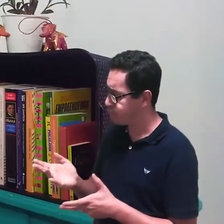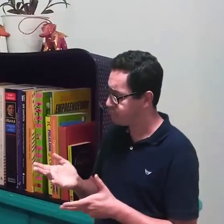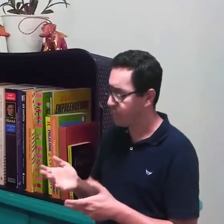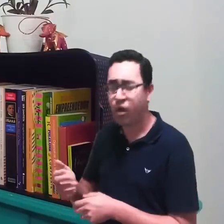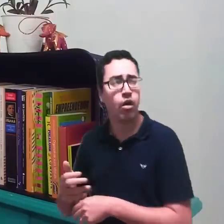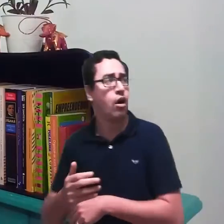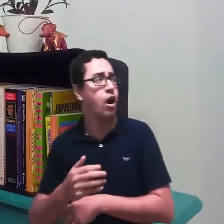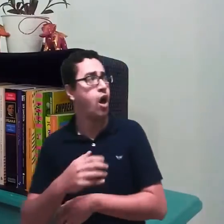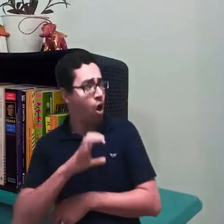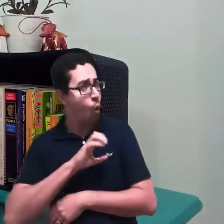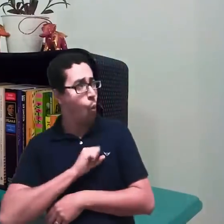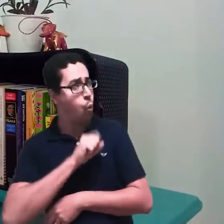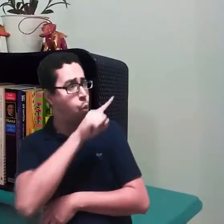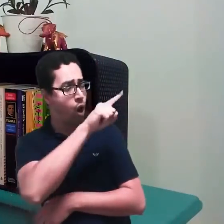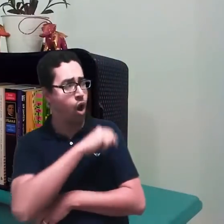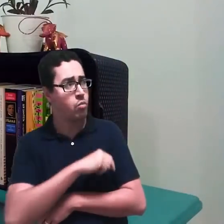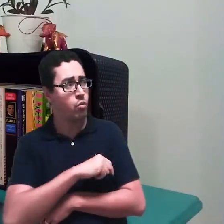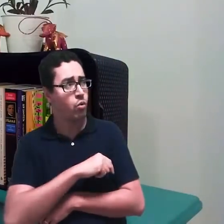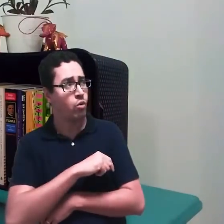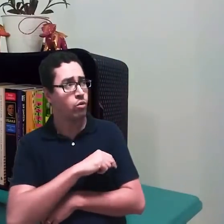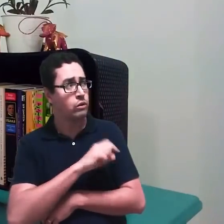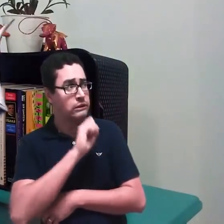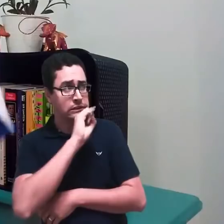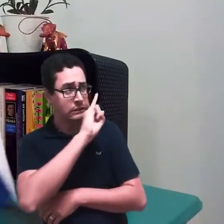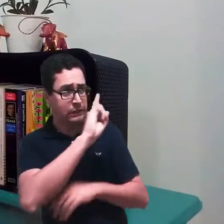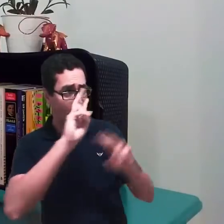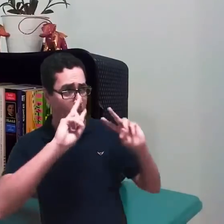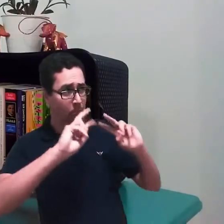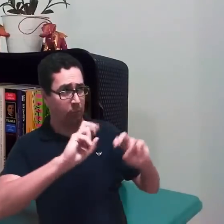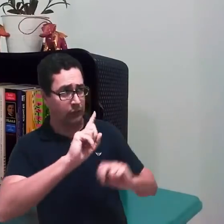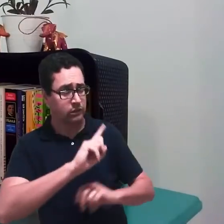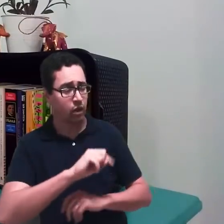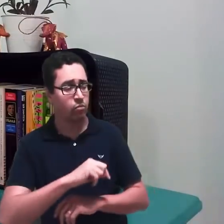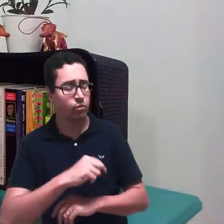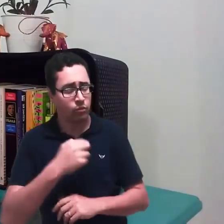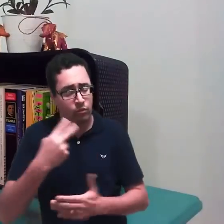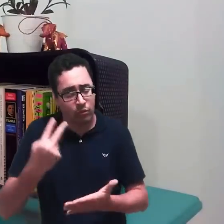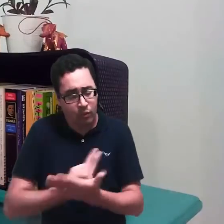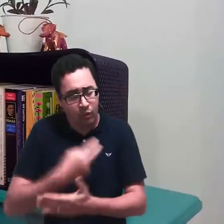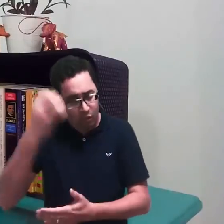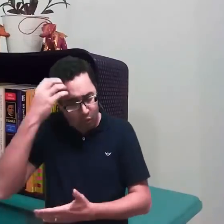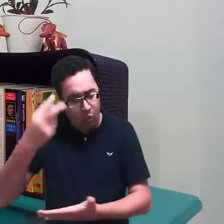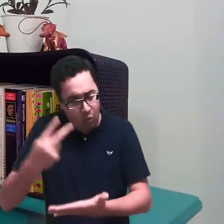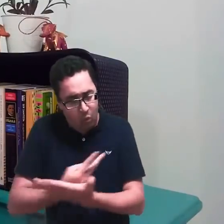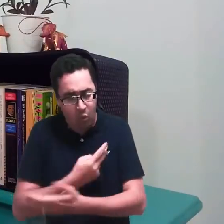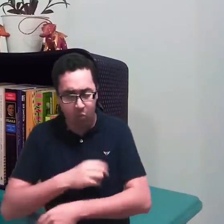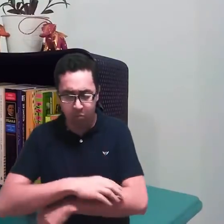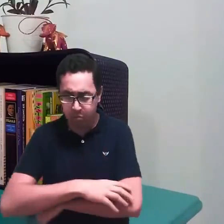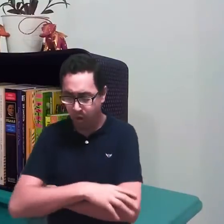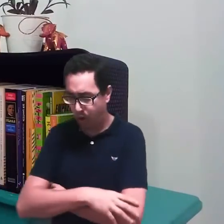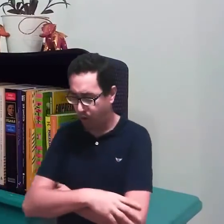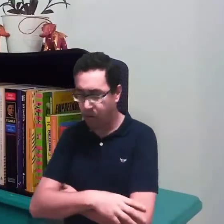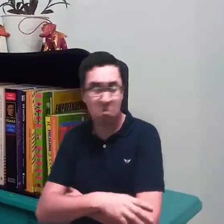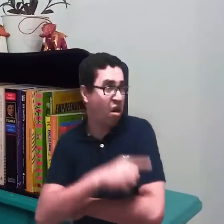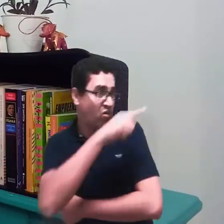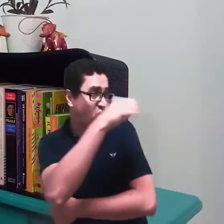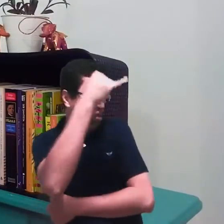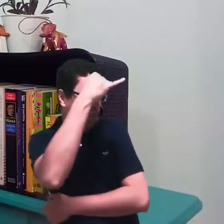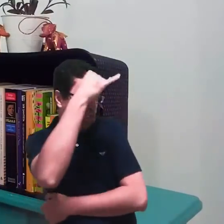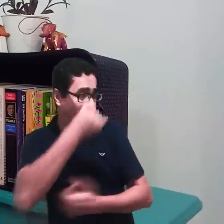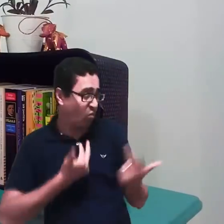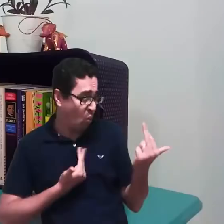Se nunca percebeu, foi por culpa minha. Mas não tem nenhuma importância. Você tem sido tão tolo quanto